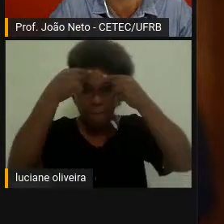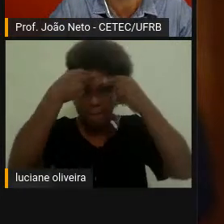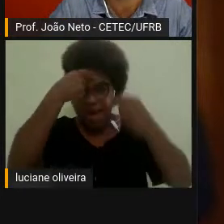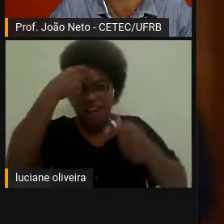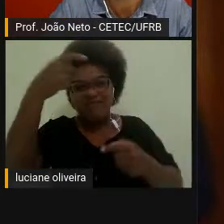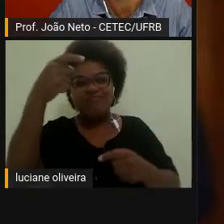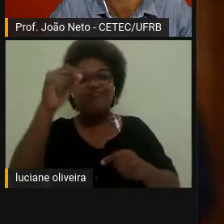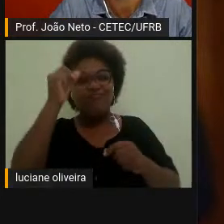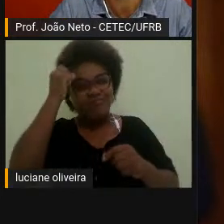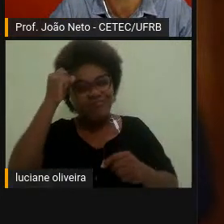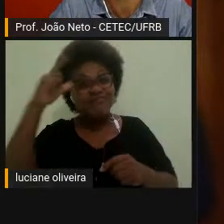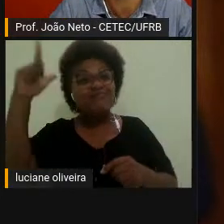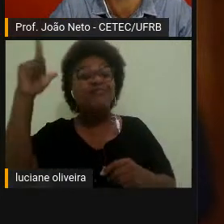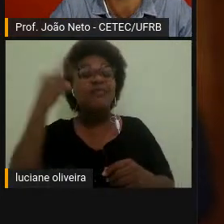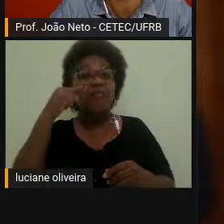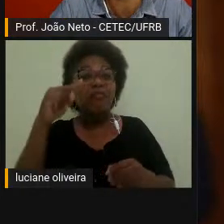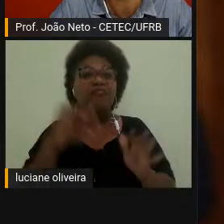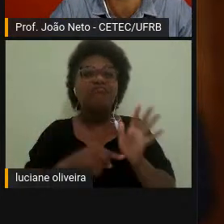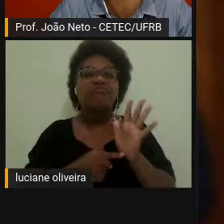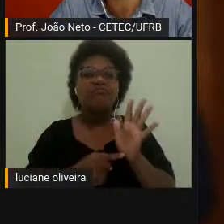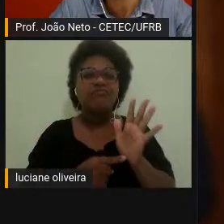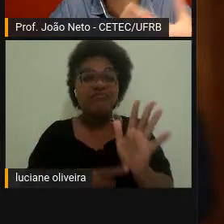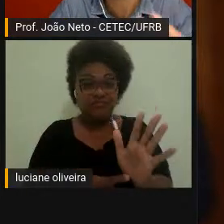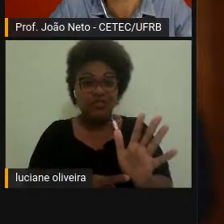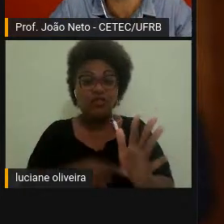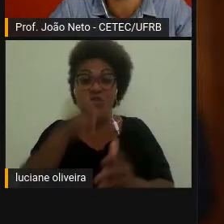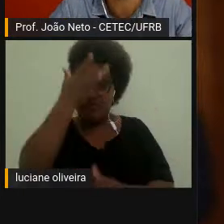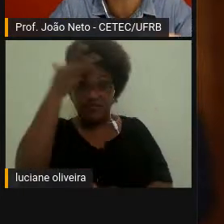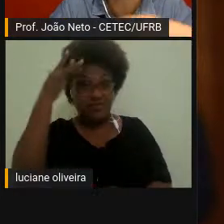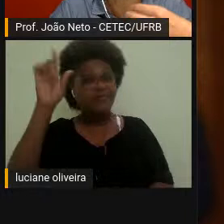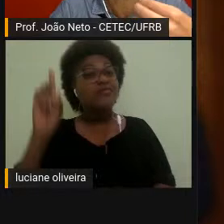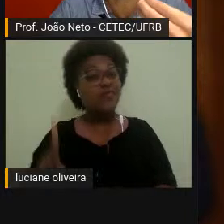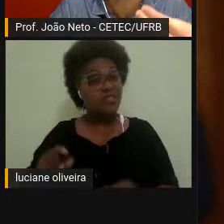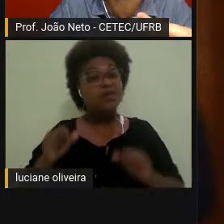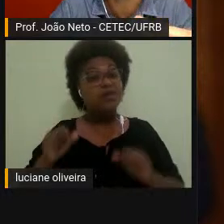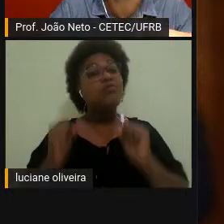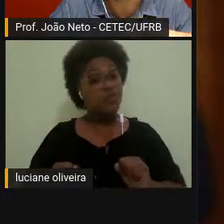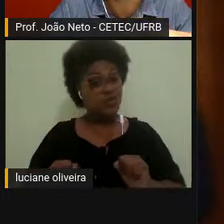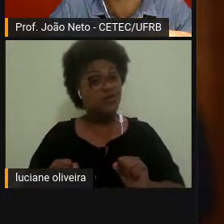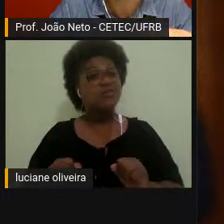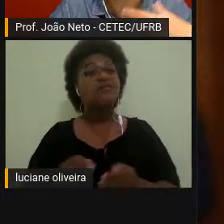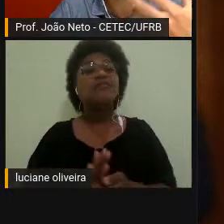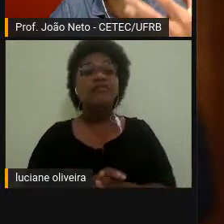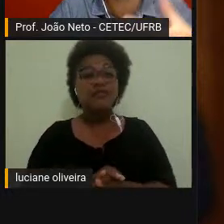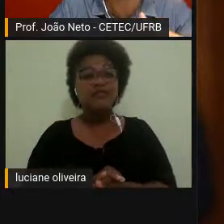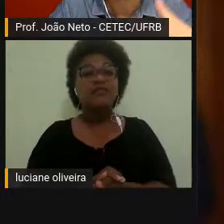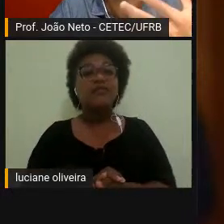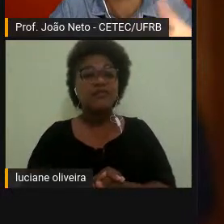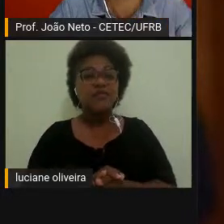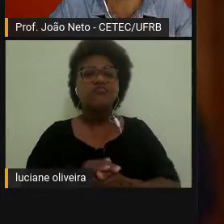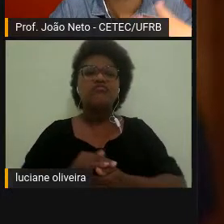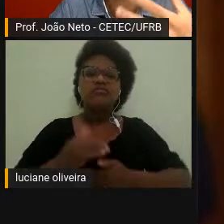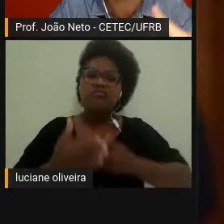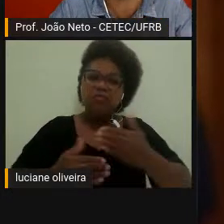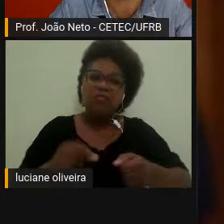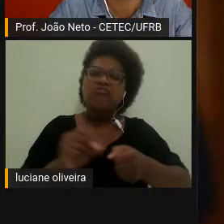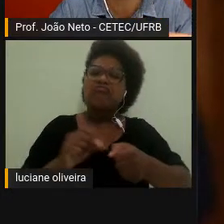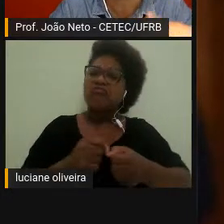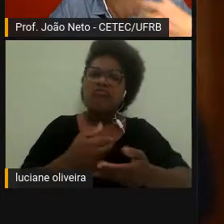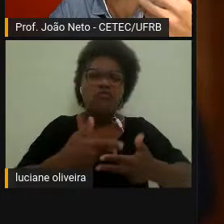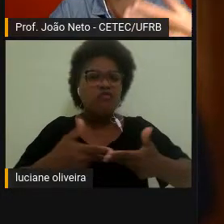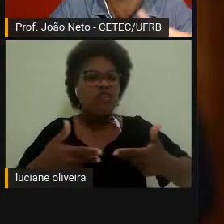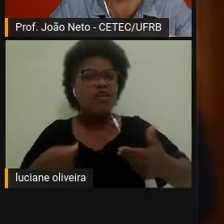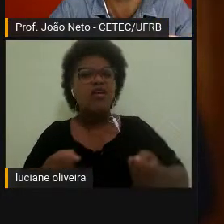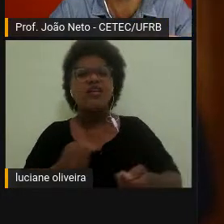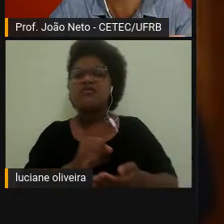demonstra é que uma pessoa com deficiência essa pessoa pode sim a desempenhar atividades como